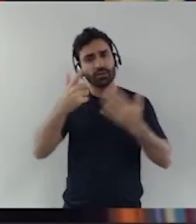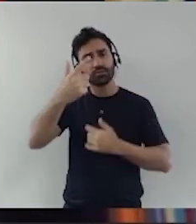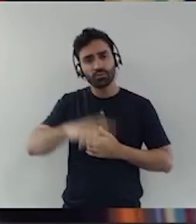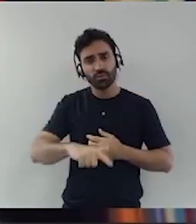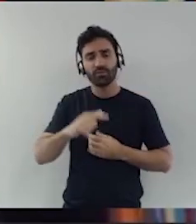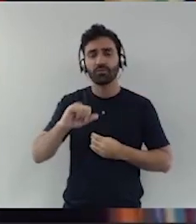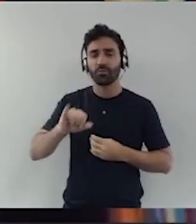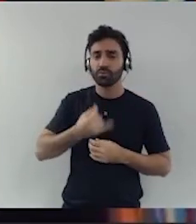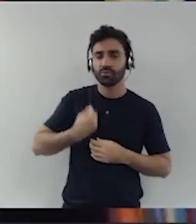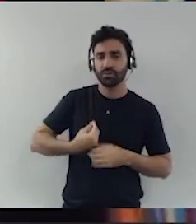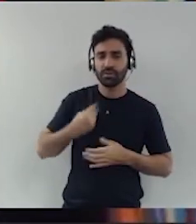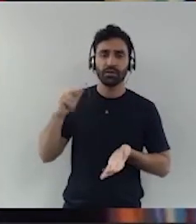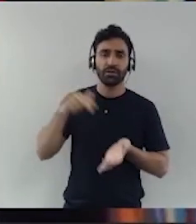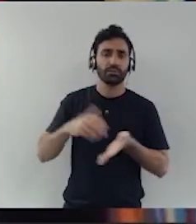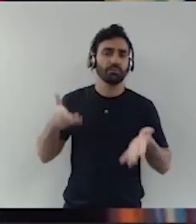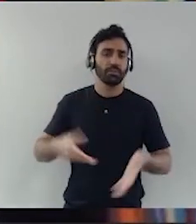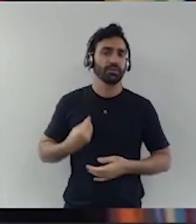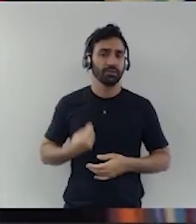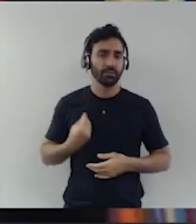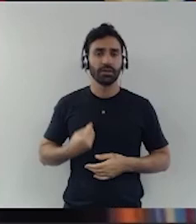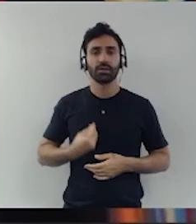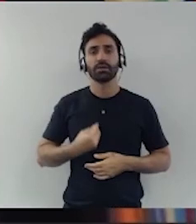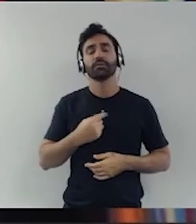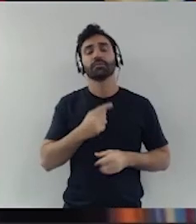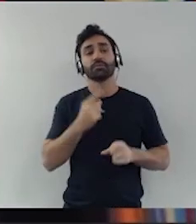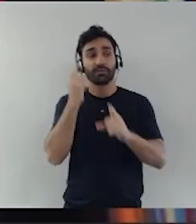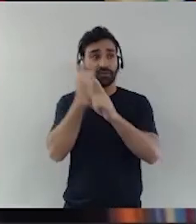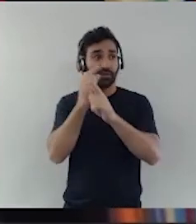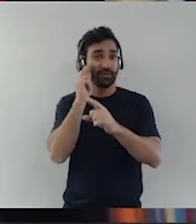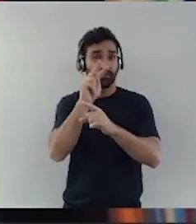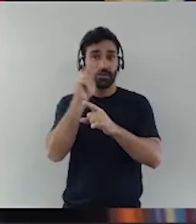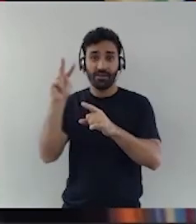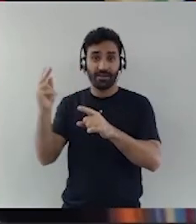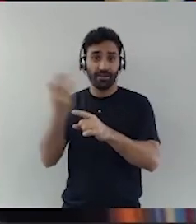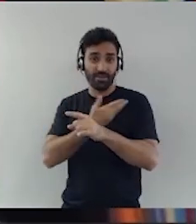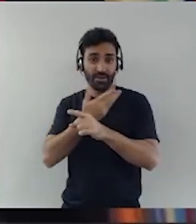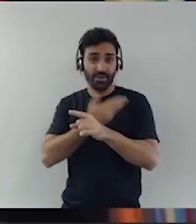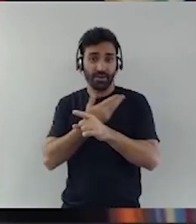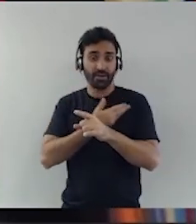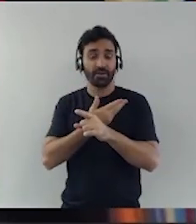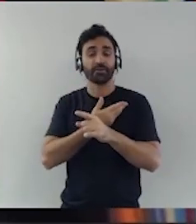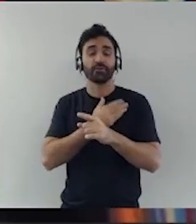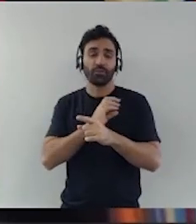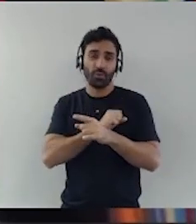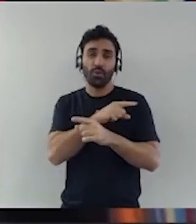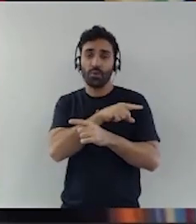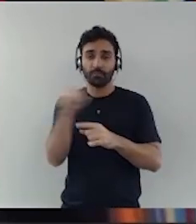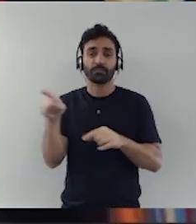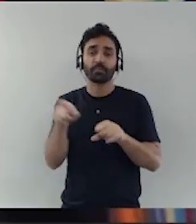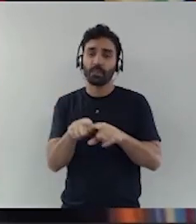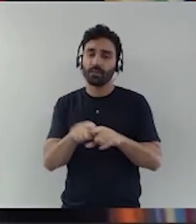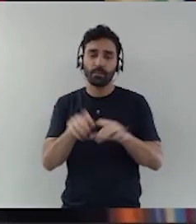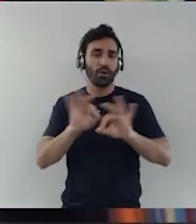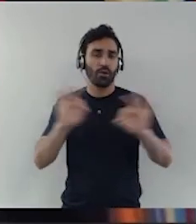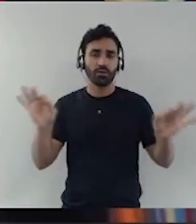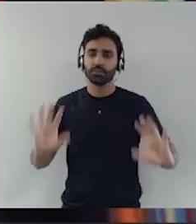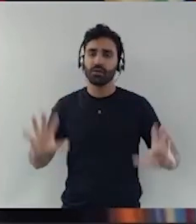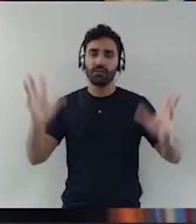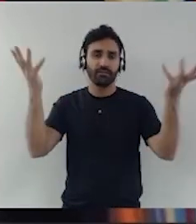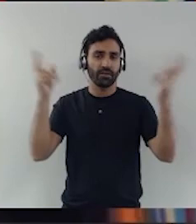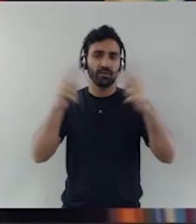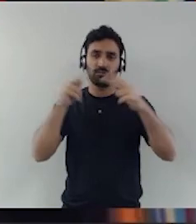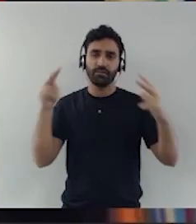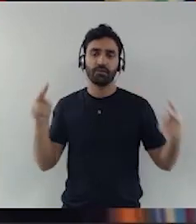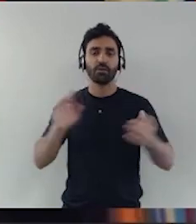aí a oportunidade de participar, de rever, ainda que à distância, amigos tão queridos, e pela riqueza desse evento feito